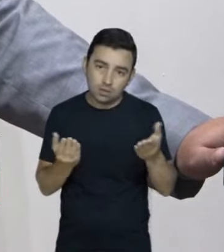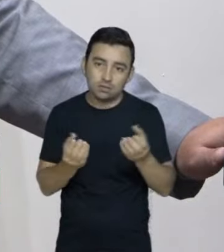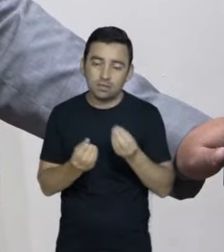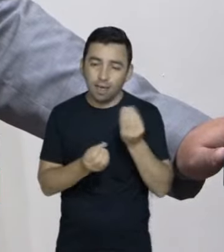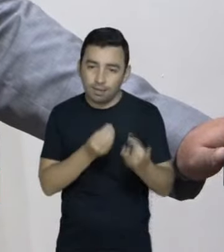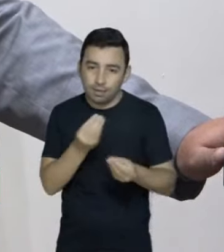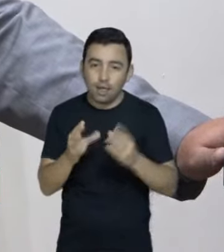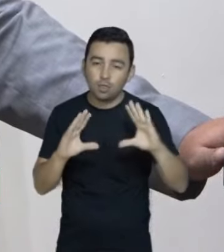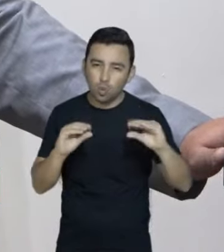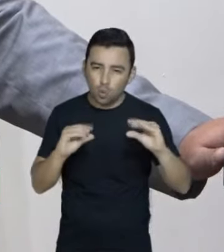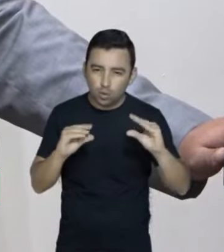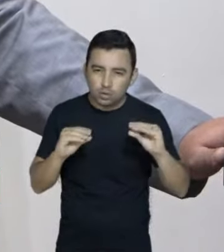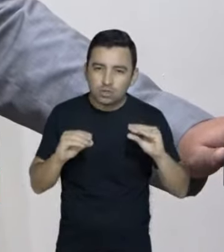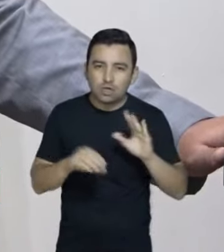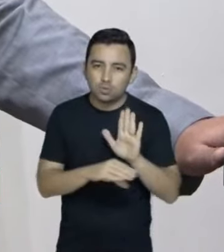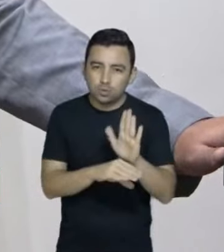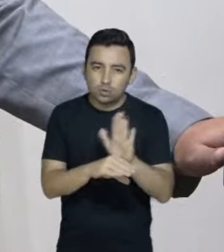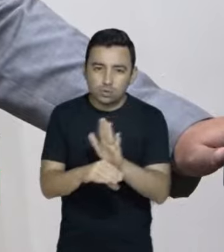ali.